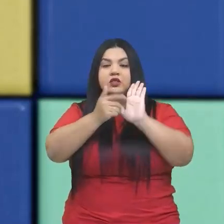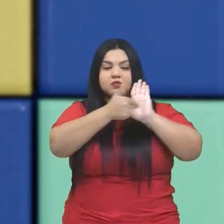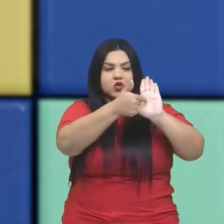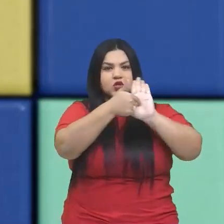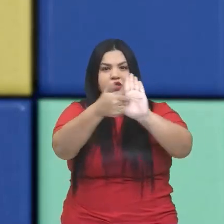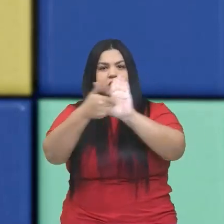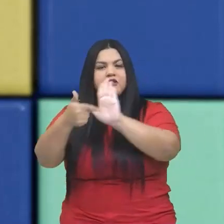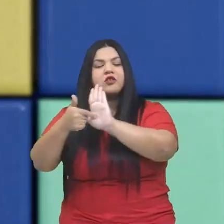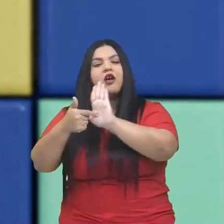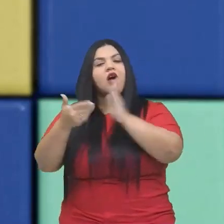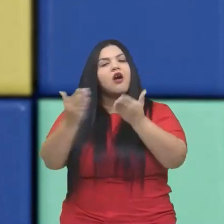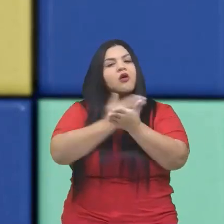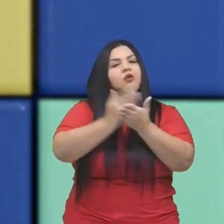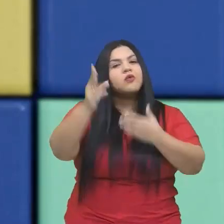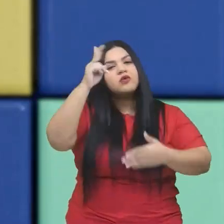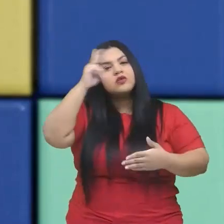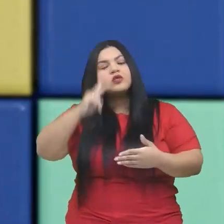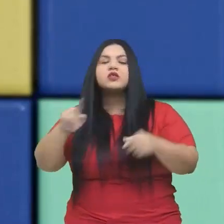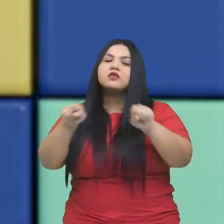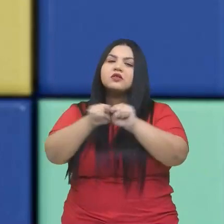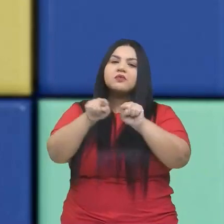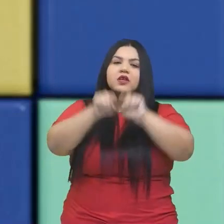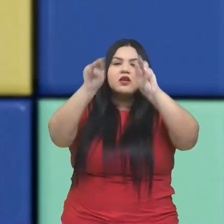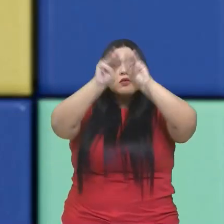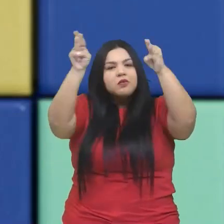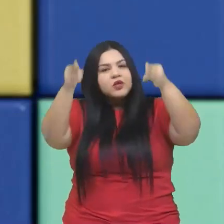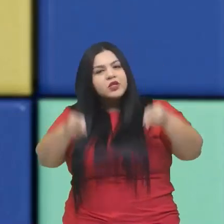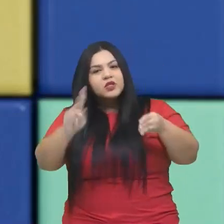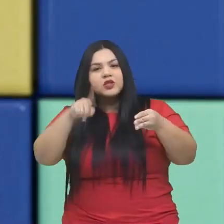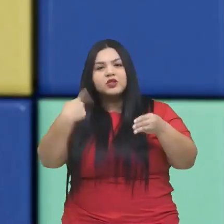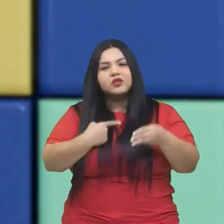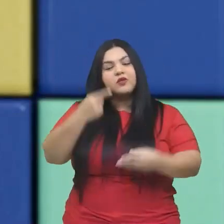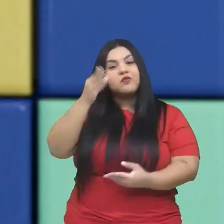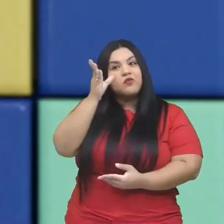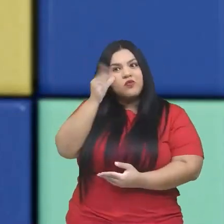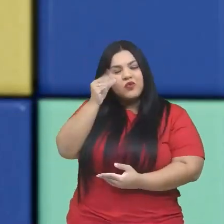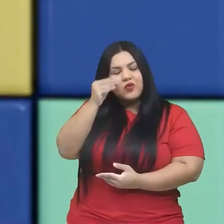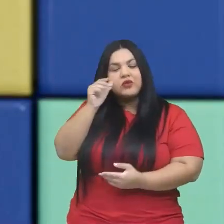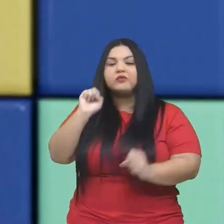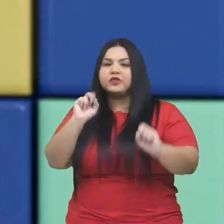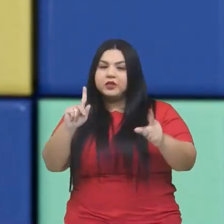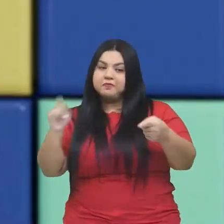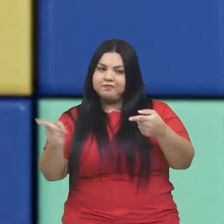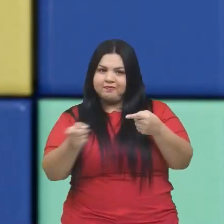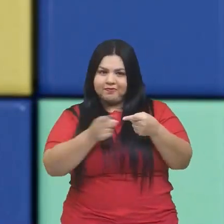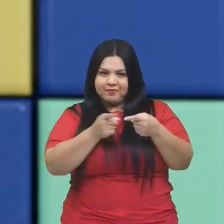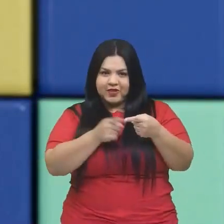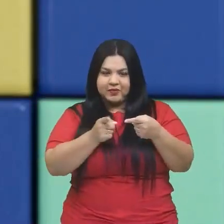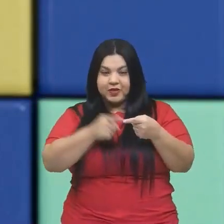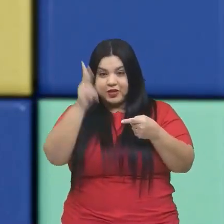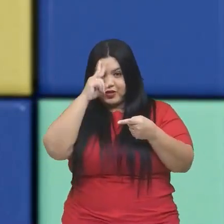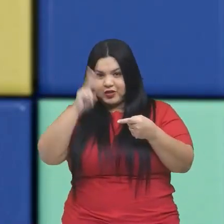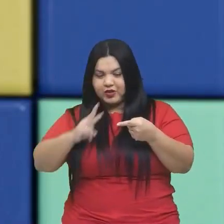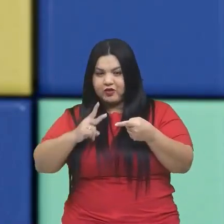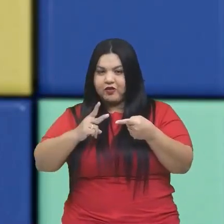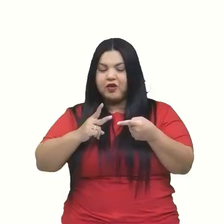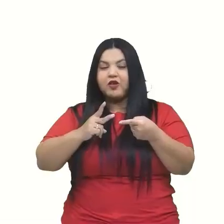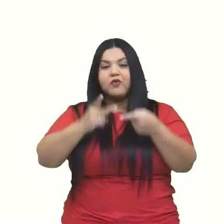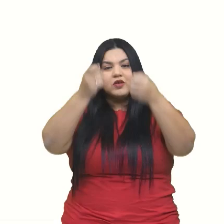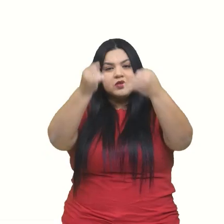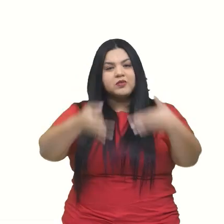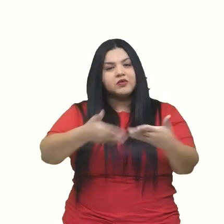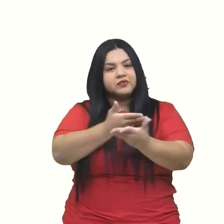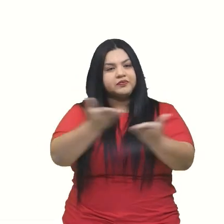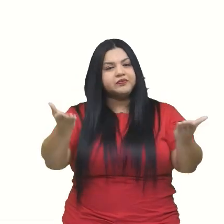algumas histórias e alguns museus para a gente dar uma olhadinha, tá bom? A primeira história que eu vou contar para vocês, olha